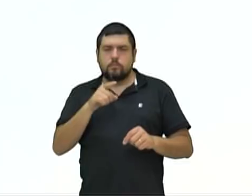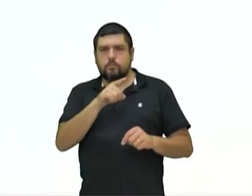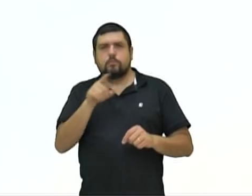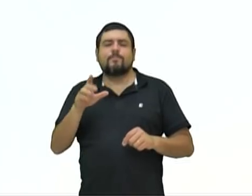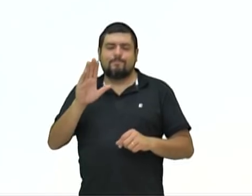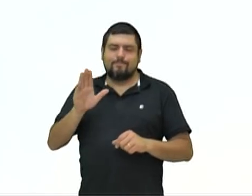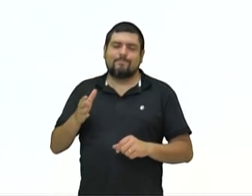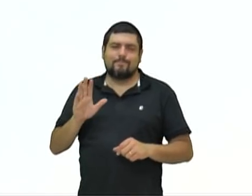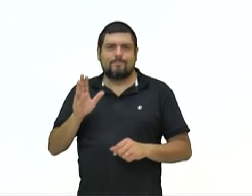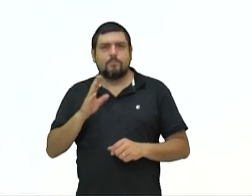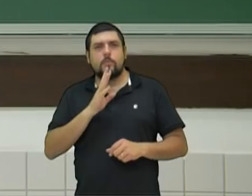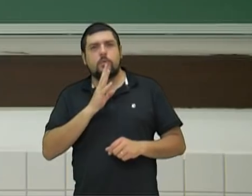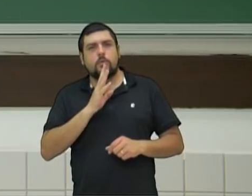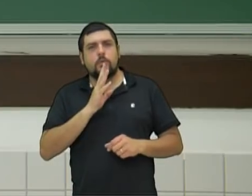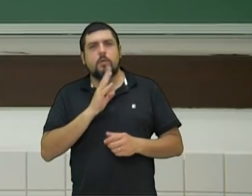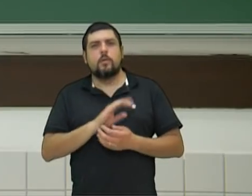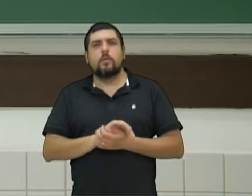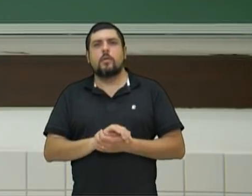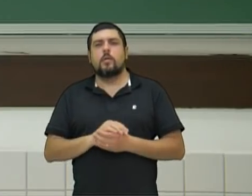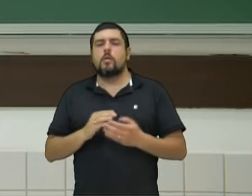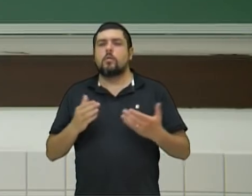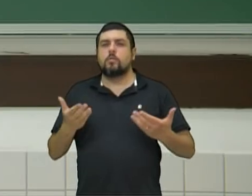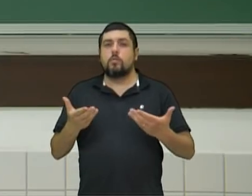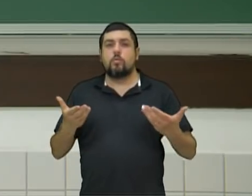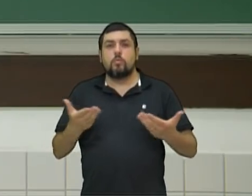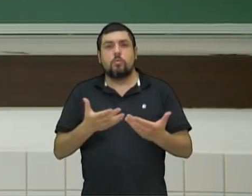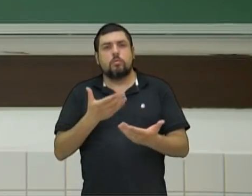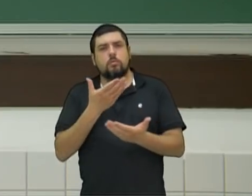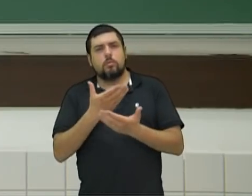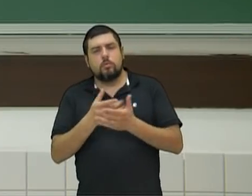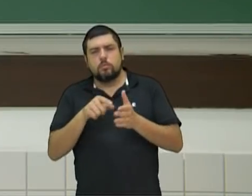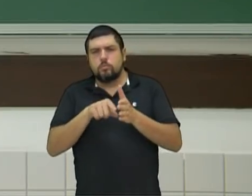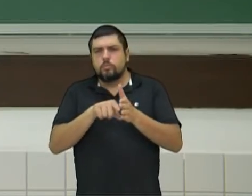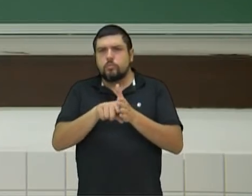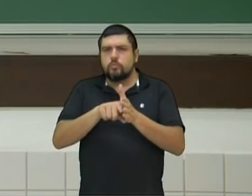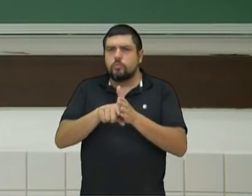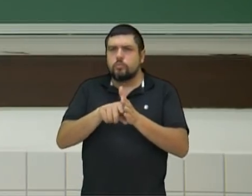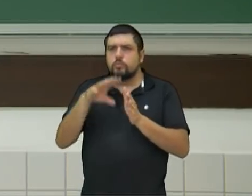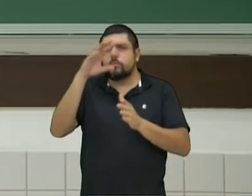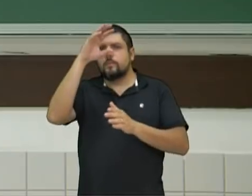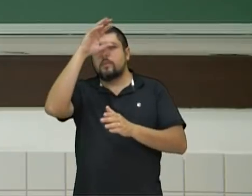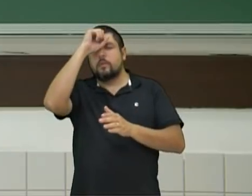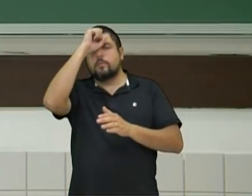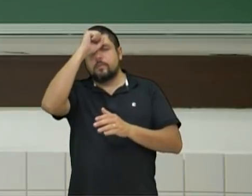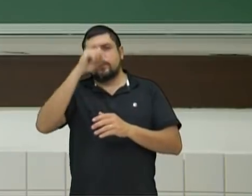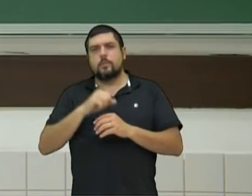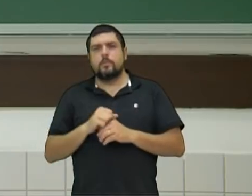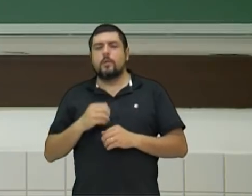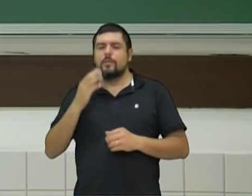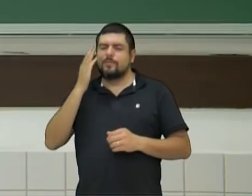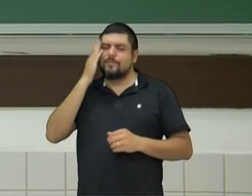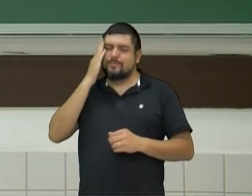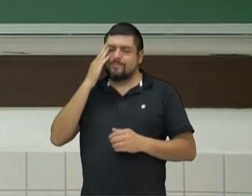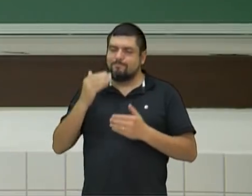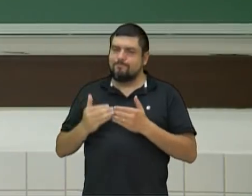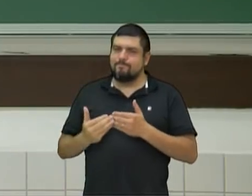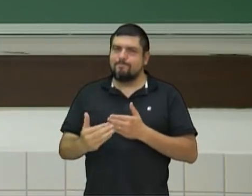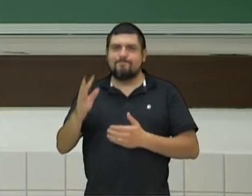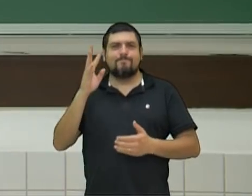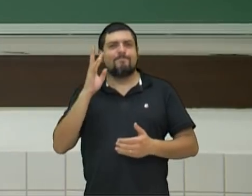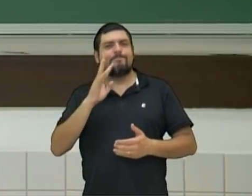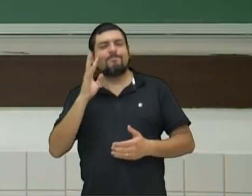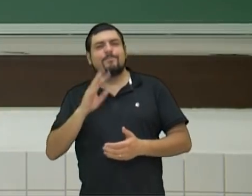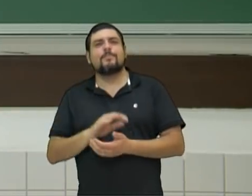devem ter visto bastante. Então é isso que nós vamos explorar nessa aula, trabalhar um pouquinho disso, tá bom? Tenho certeza que vai ser muito legal. Então aqui